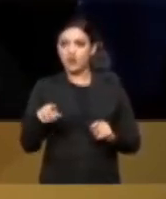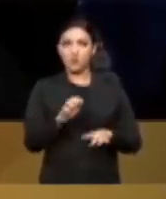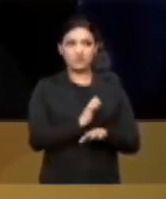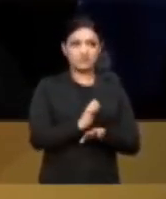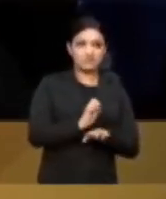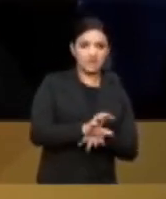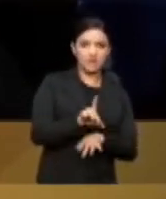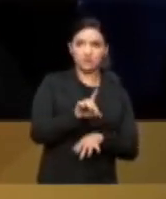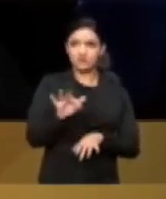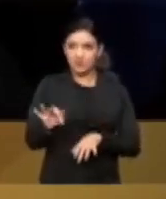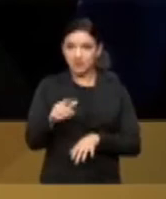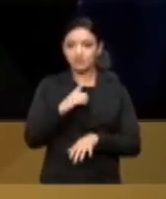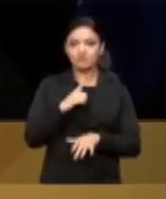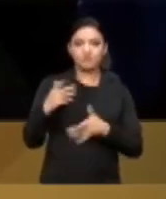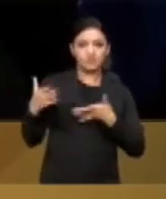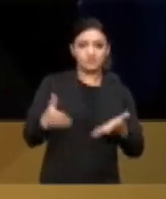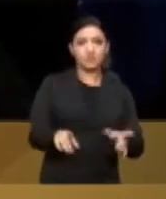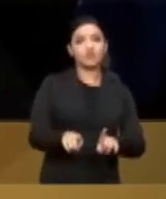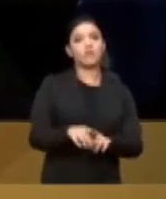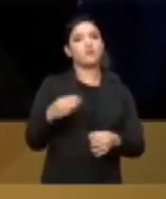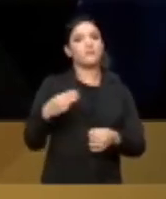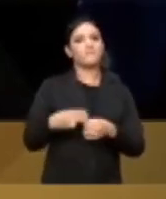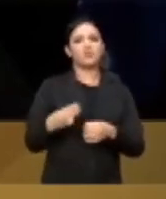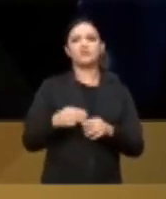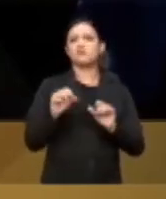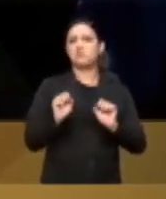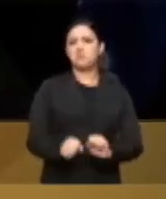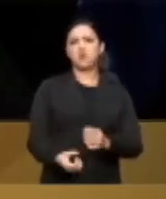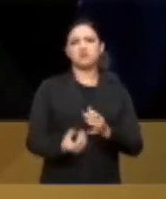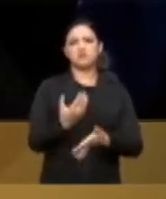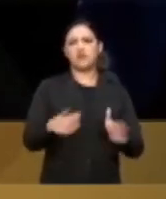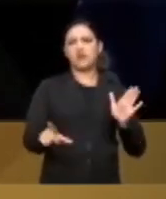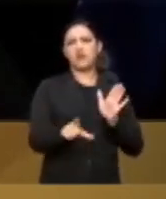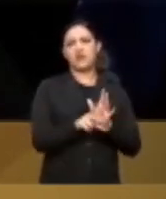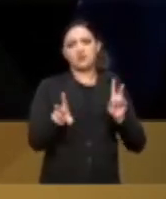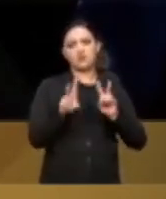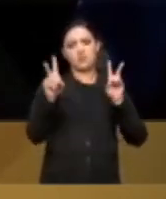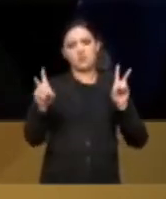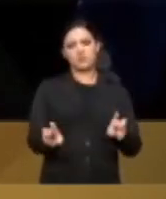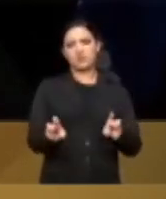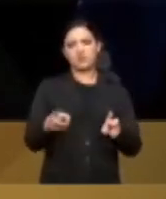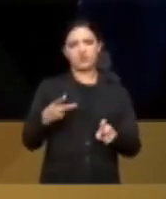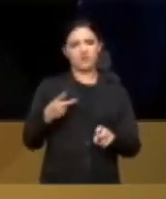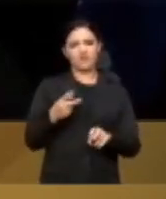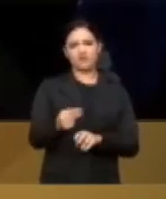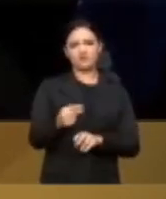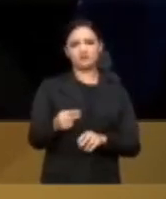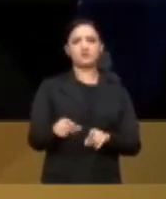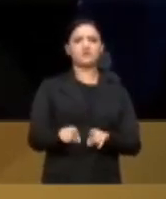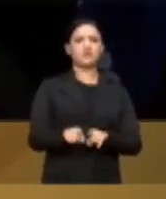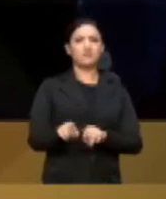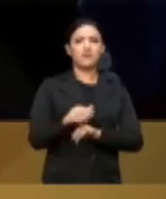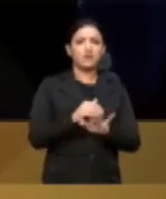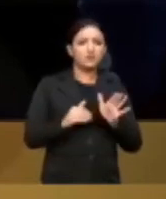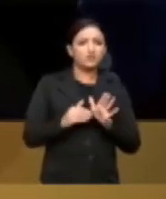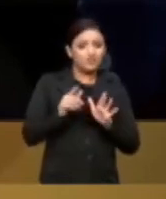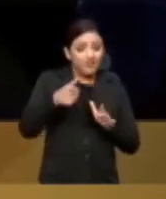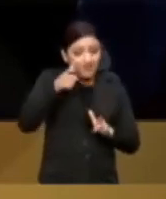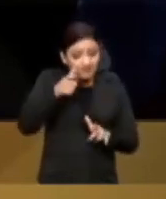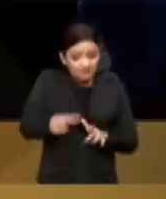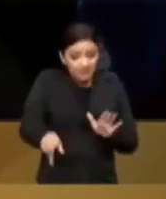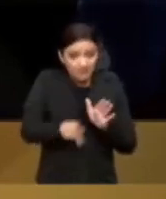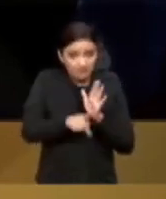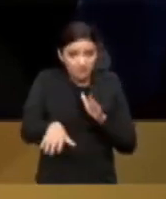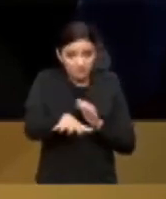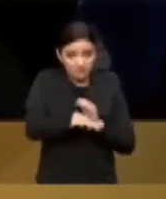Federal, cabendo ainda ao município legislar sobre o tema em caráter suplementar daquilo que for de interesse local,